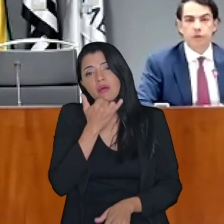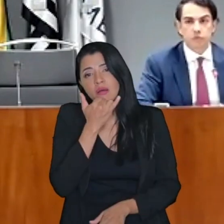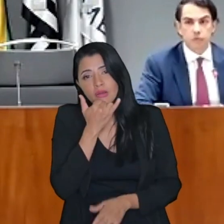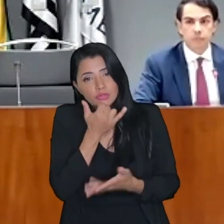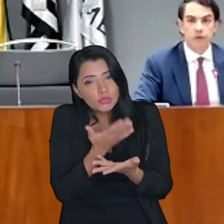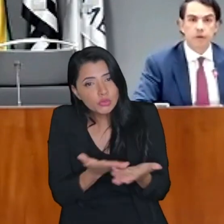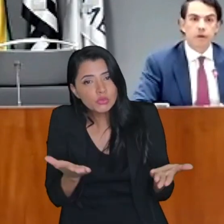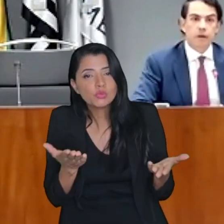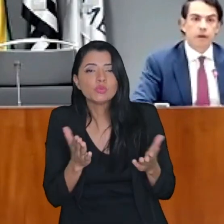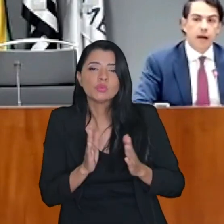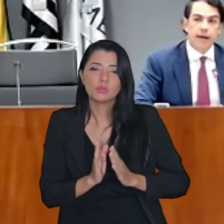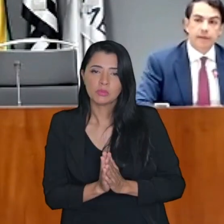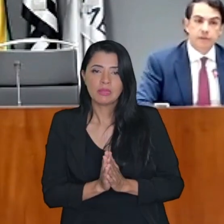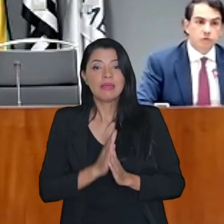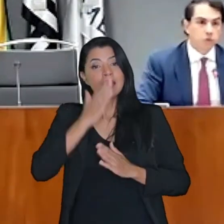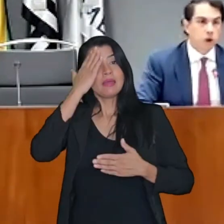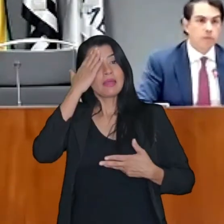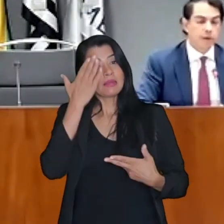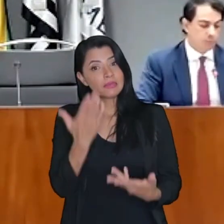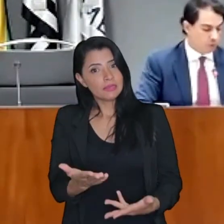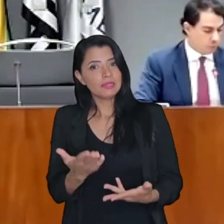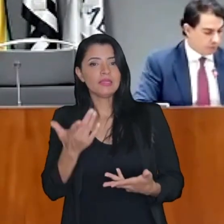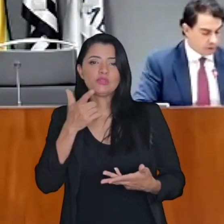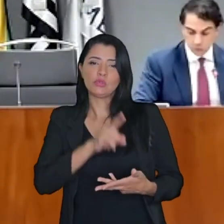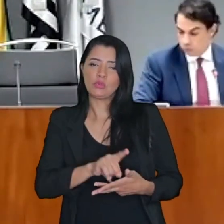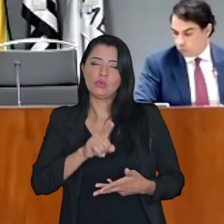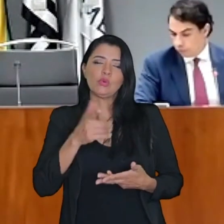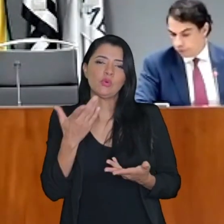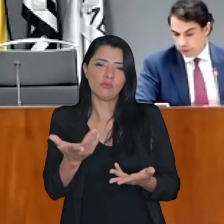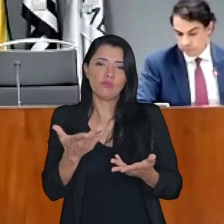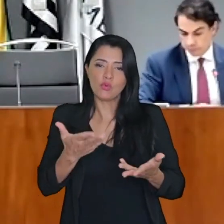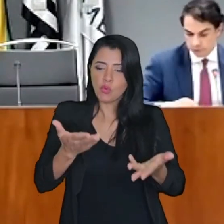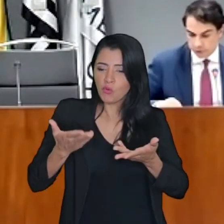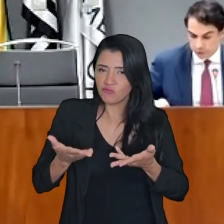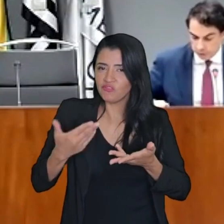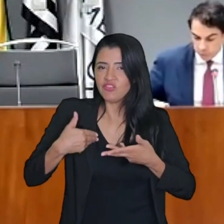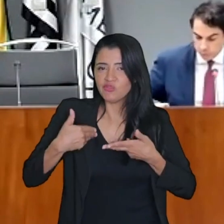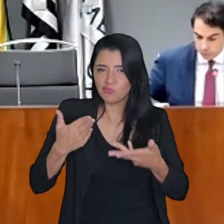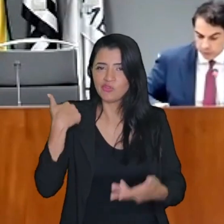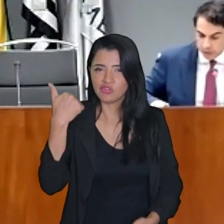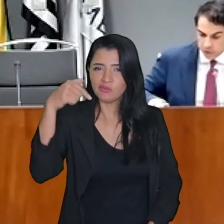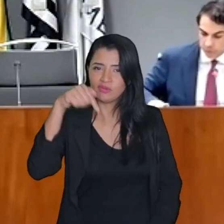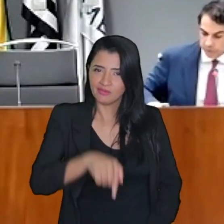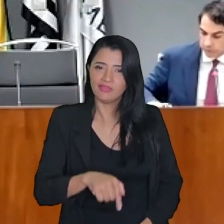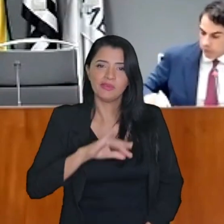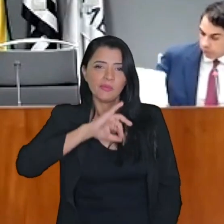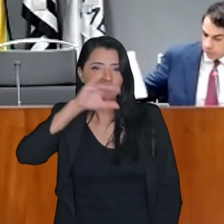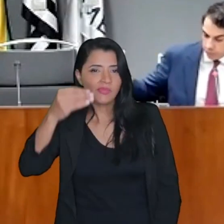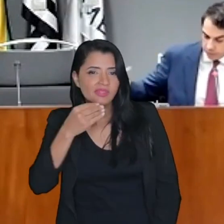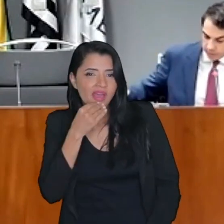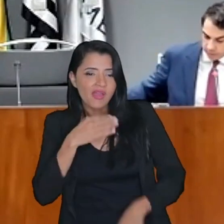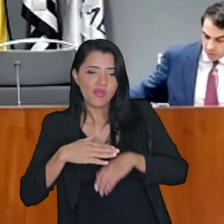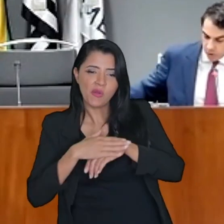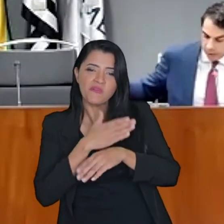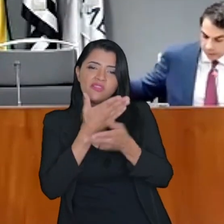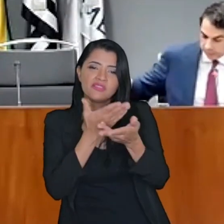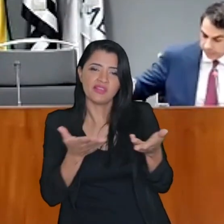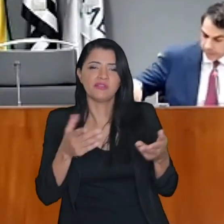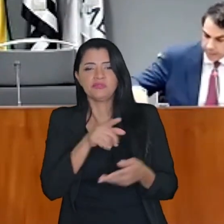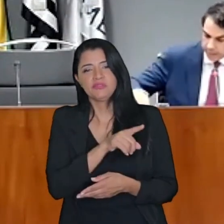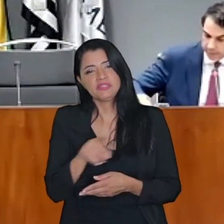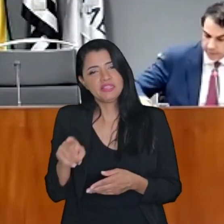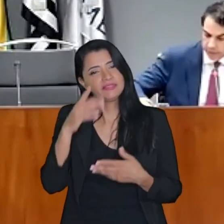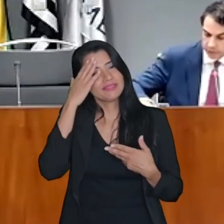desculpas por isso. Agradeço enormemente, mais uma vez, o convite que me foi dirigido, a oportunidade de conversar com os senhores e as